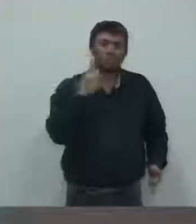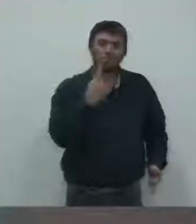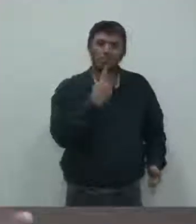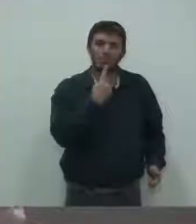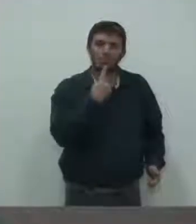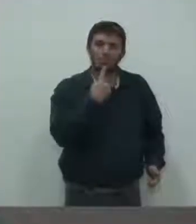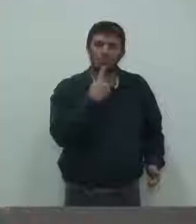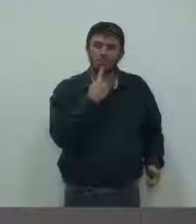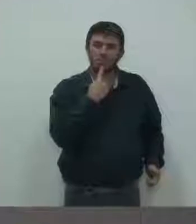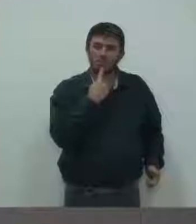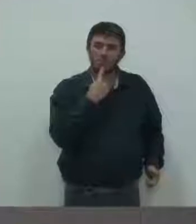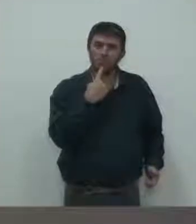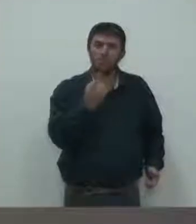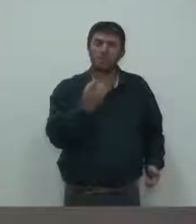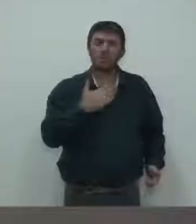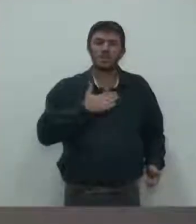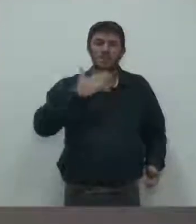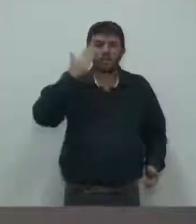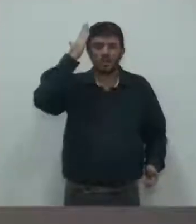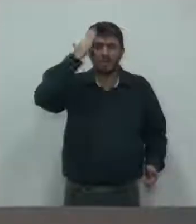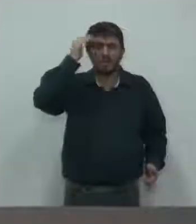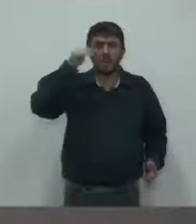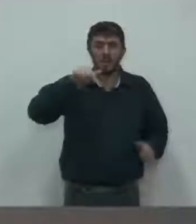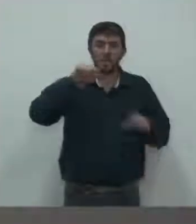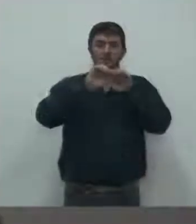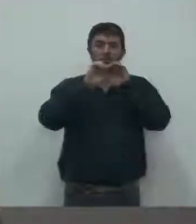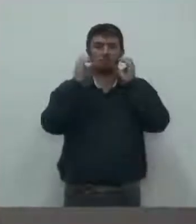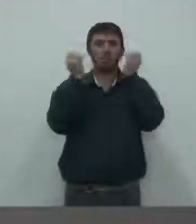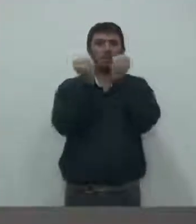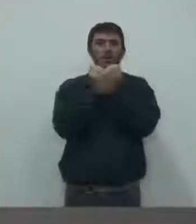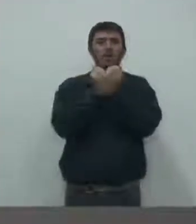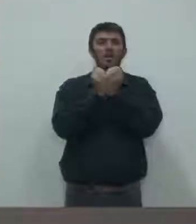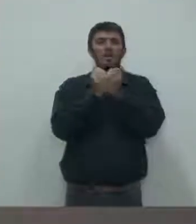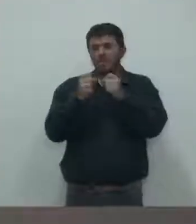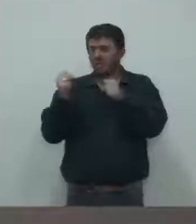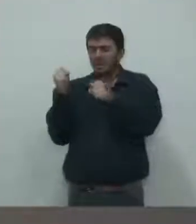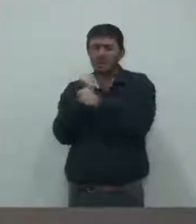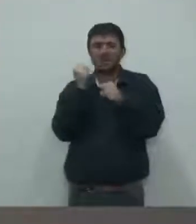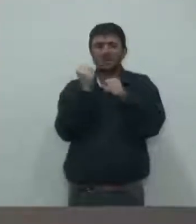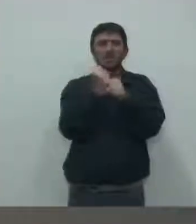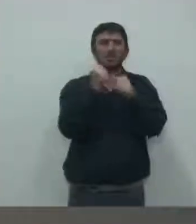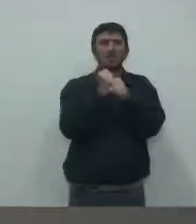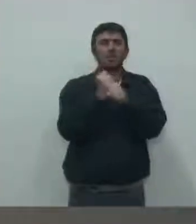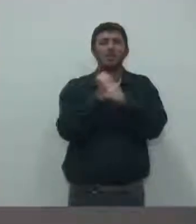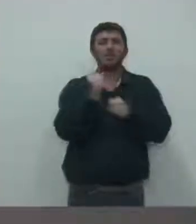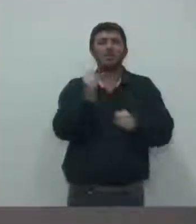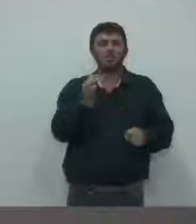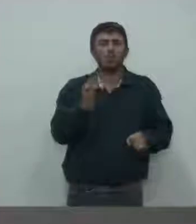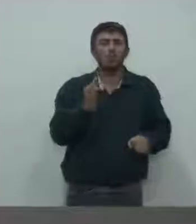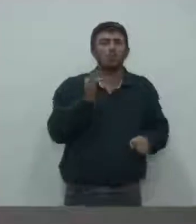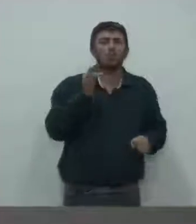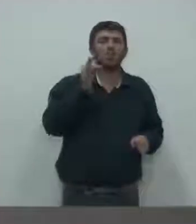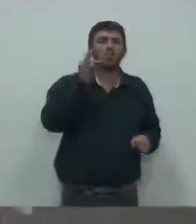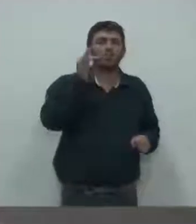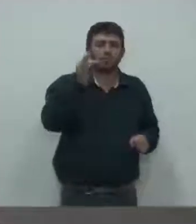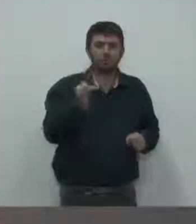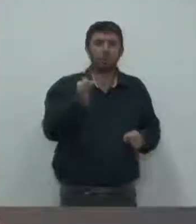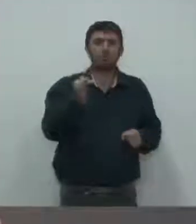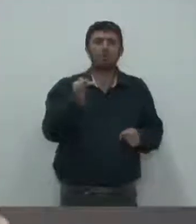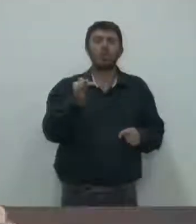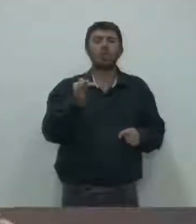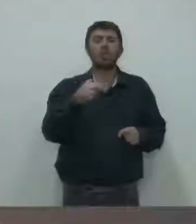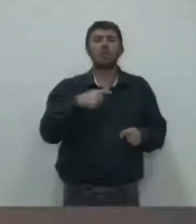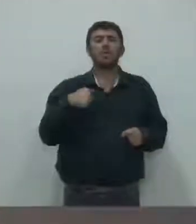simples. A gente está devendo para vocês aqui, essa casa está terminando a reforma, e aí está precisando só de uma questão final, de uma